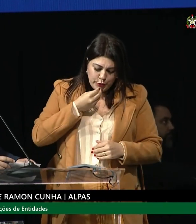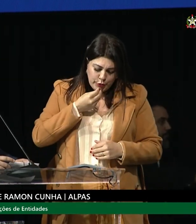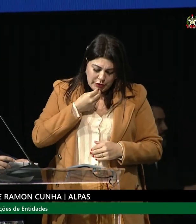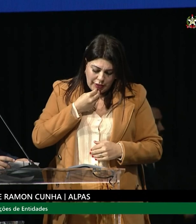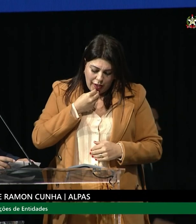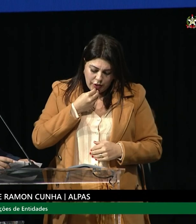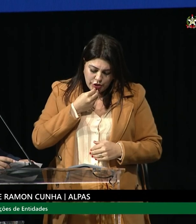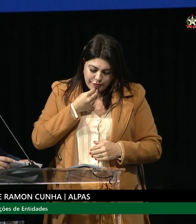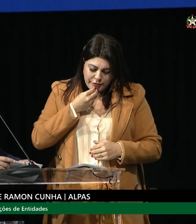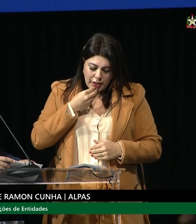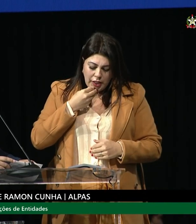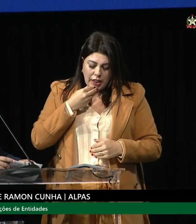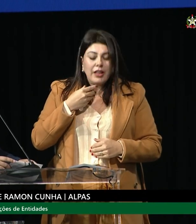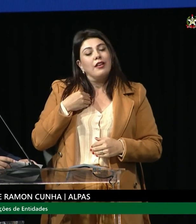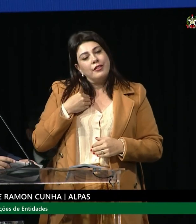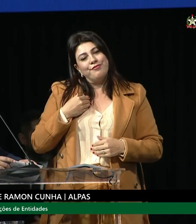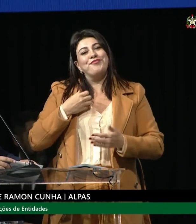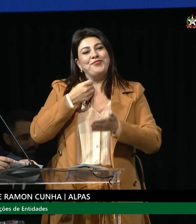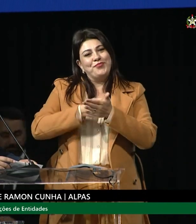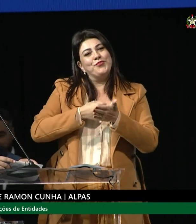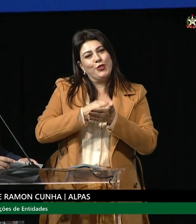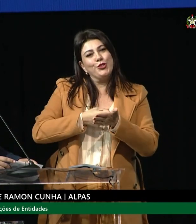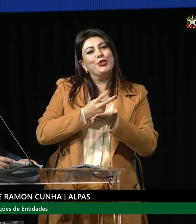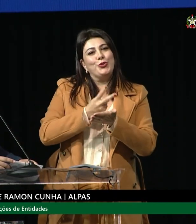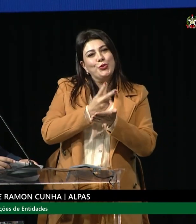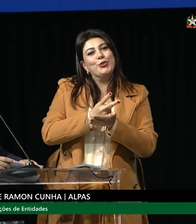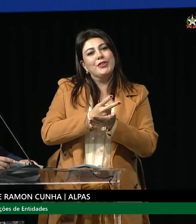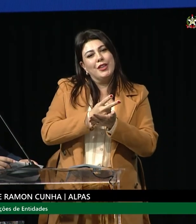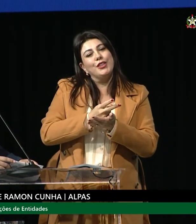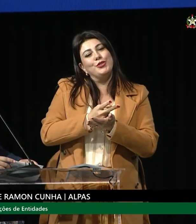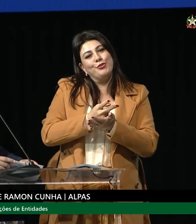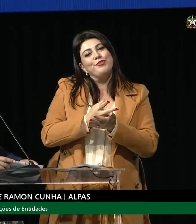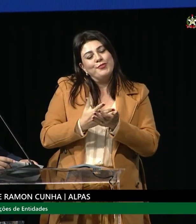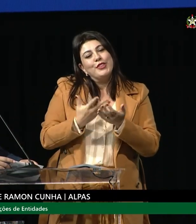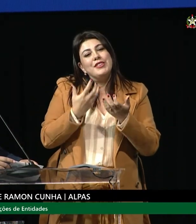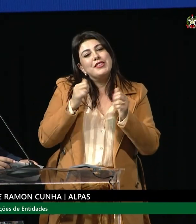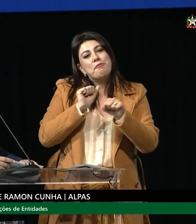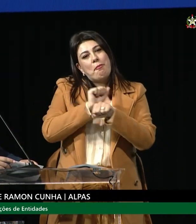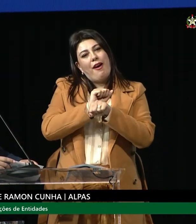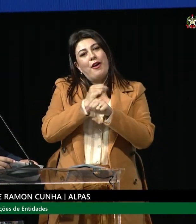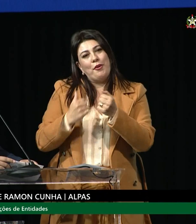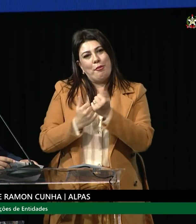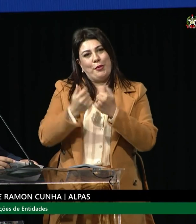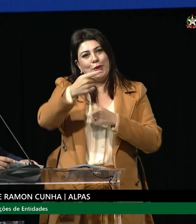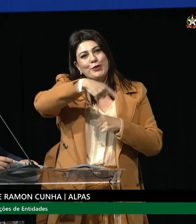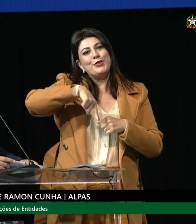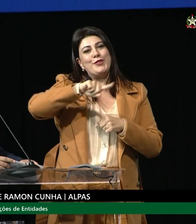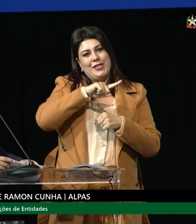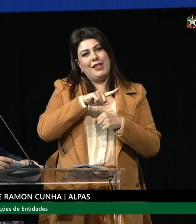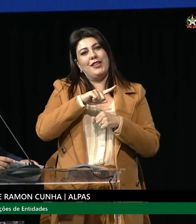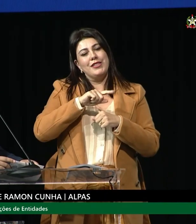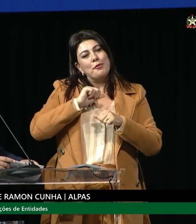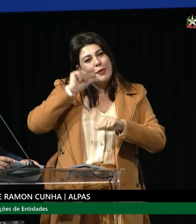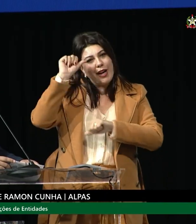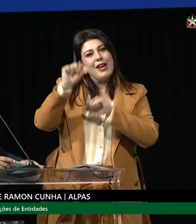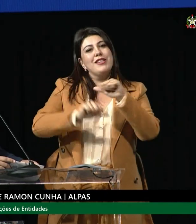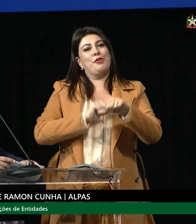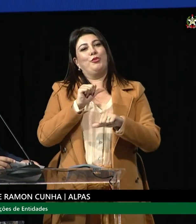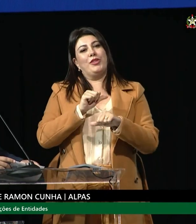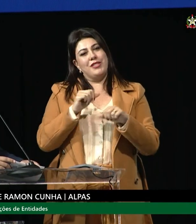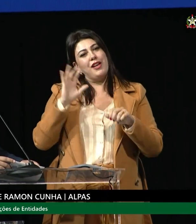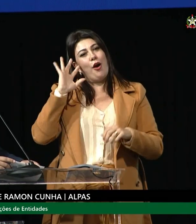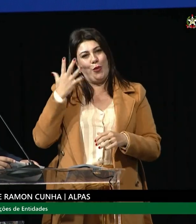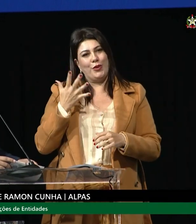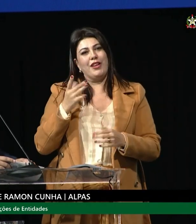E nós queremos lutar pela equidade, juntamente com vocês e vocês juntamente com nós. Precisamos